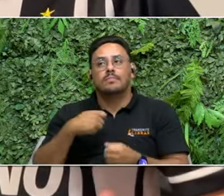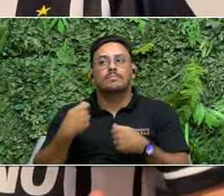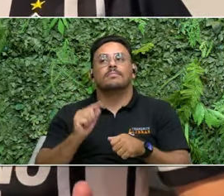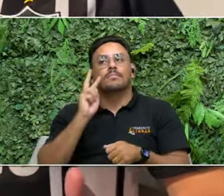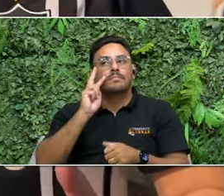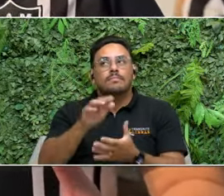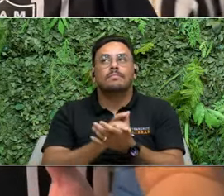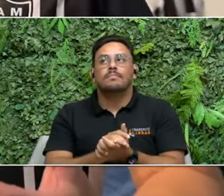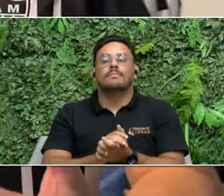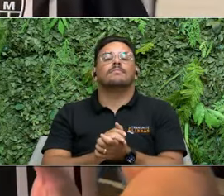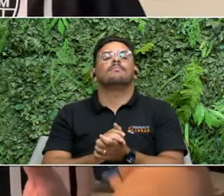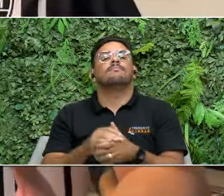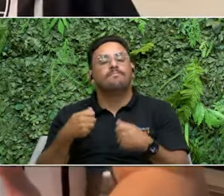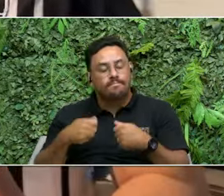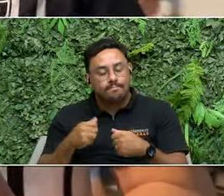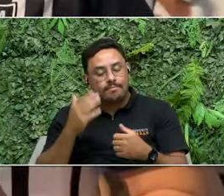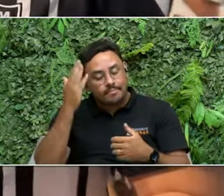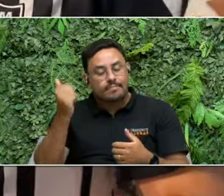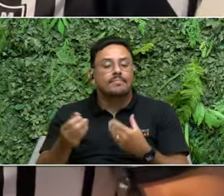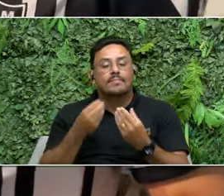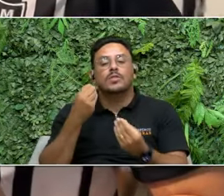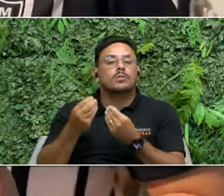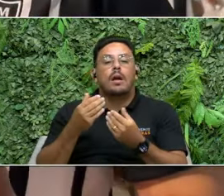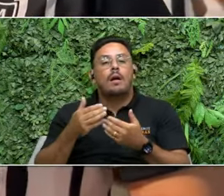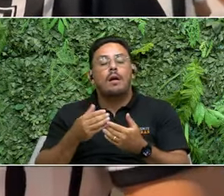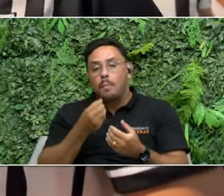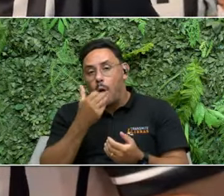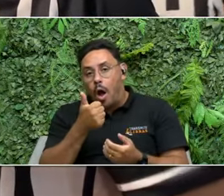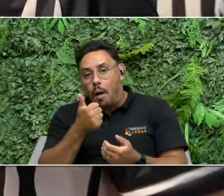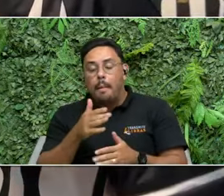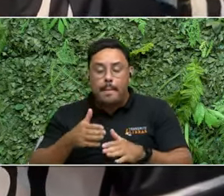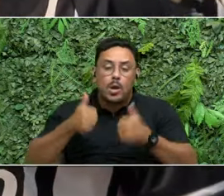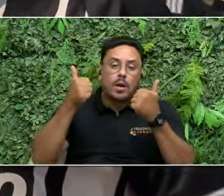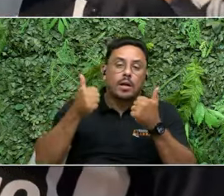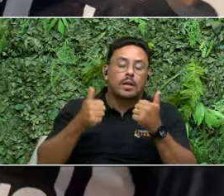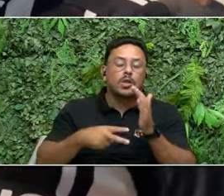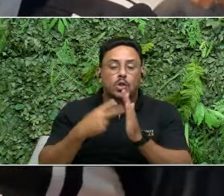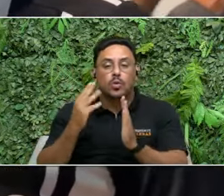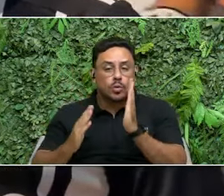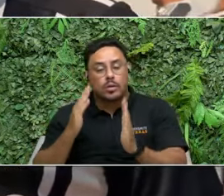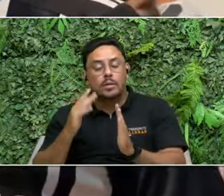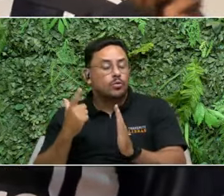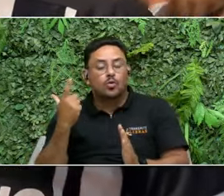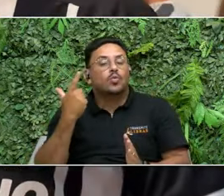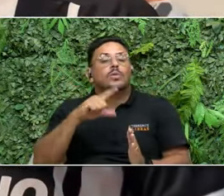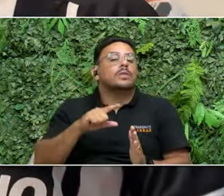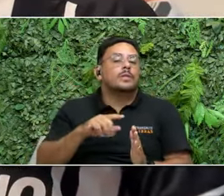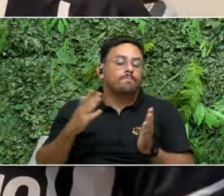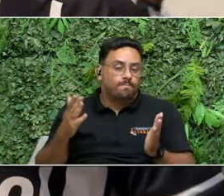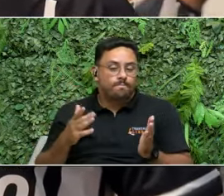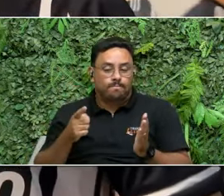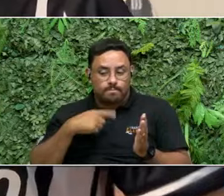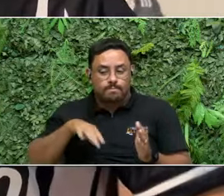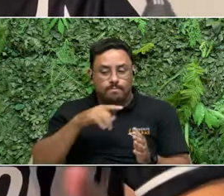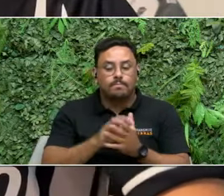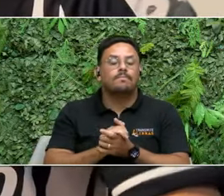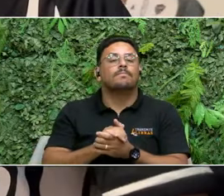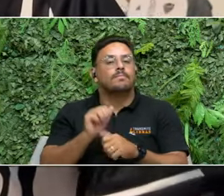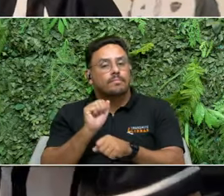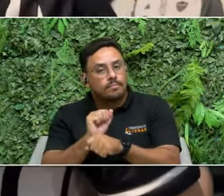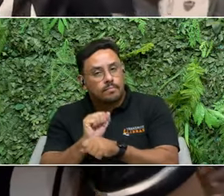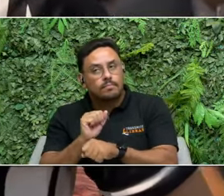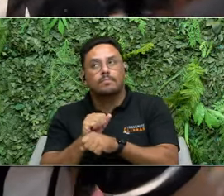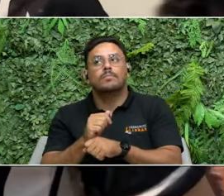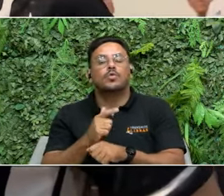ver isso a gente tem que ver o que é bom e melhorar no segundo tempo ele não conseguiu manter o esquema do primeiro tempo então vamos aguardar os